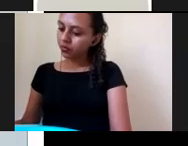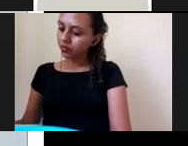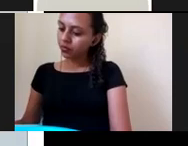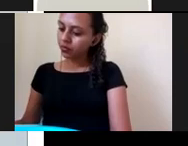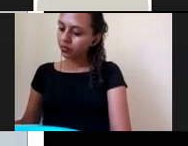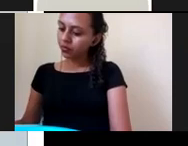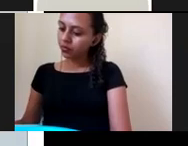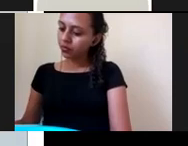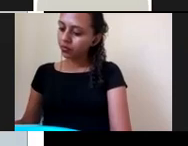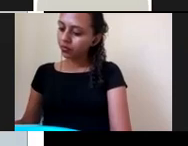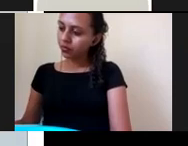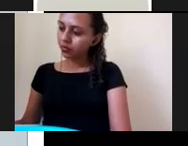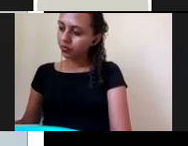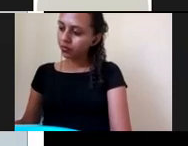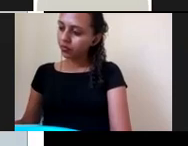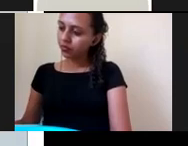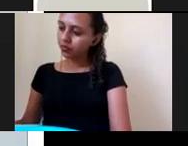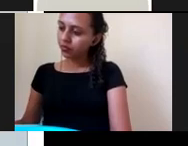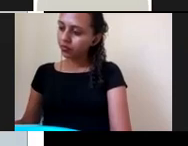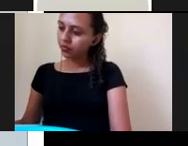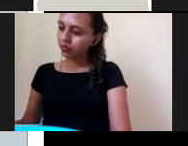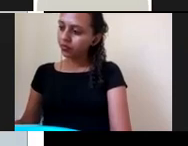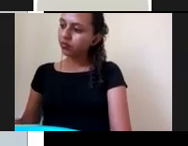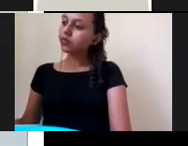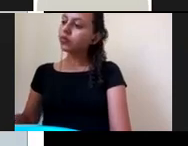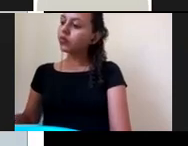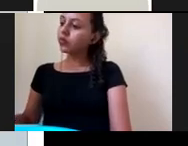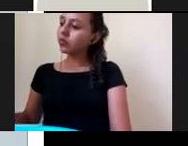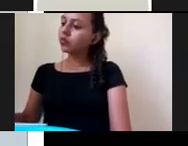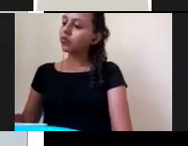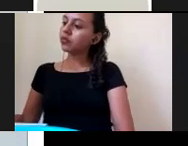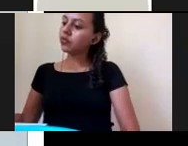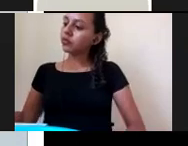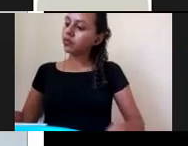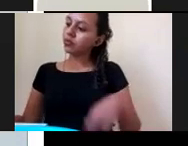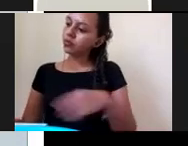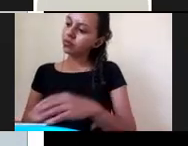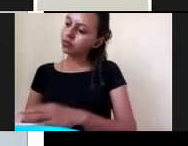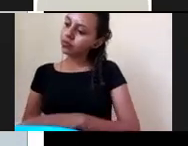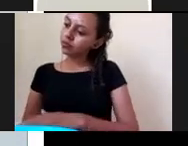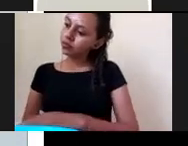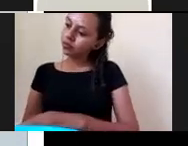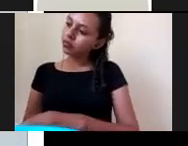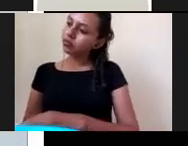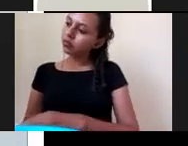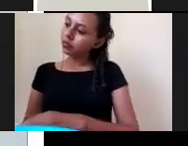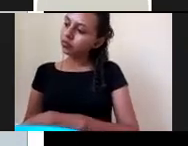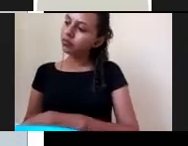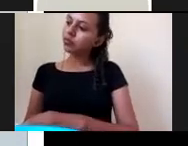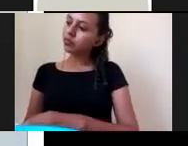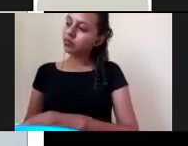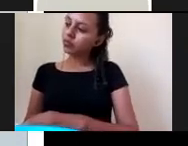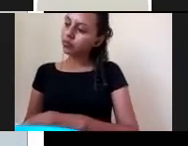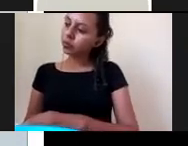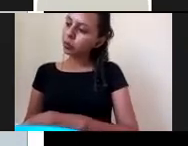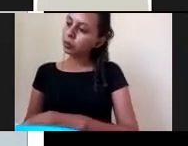Inspeção, palpação, percussão e ausculto, tá certo? Então, todos os exames